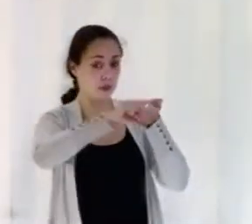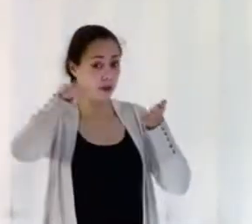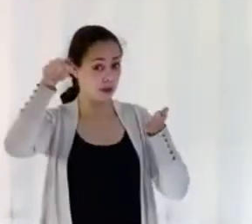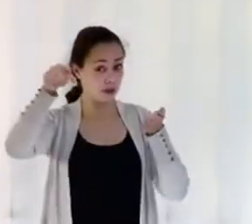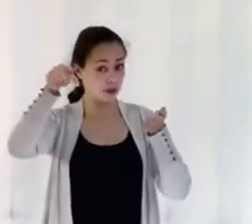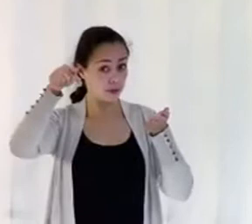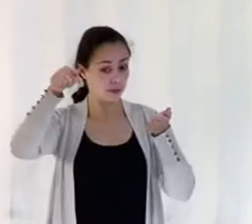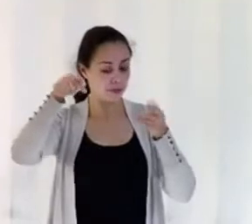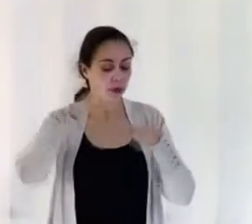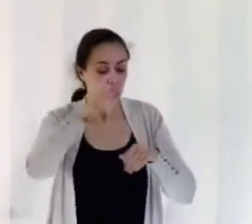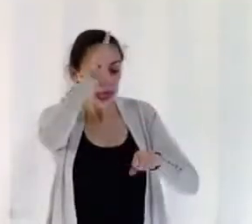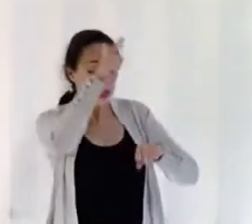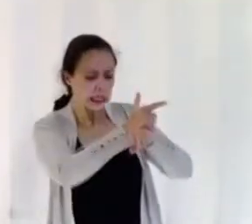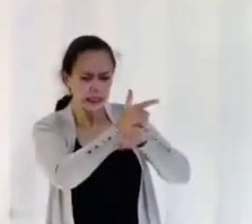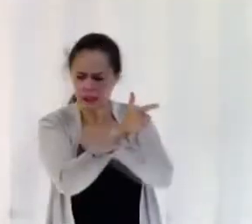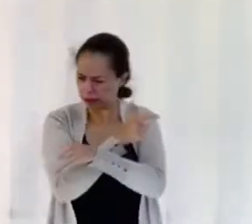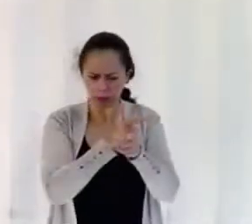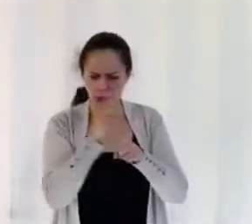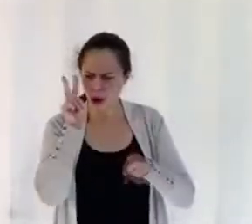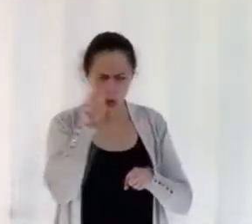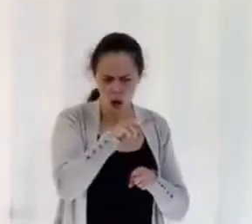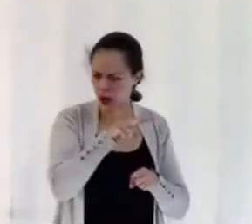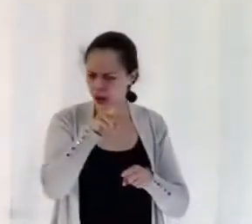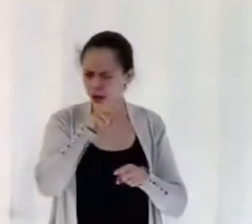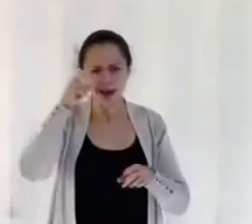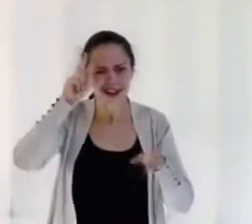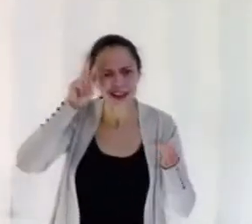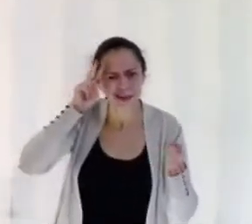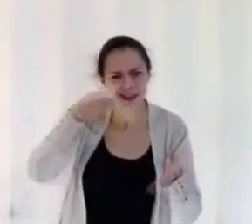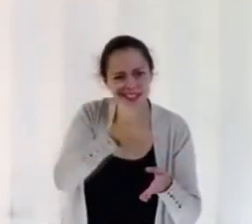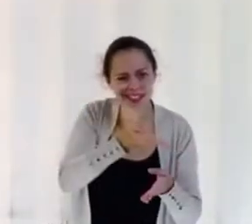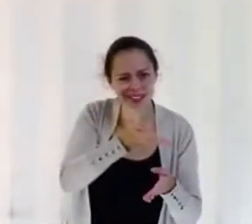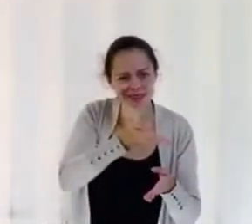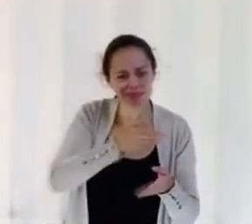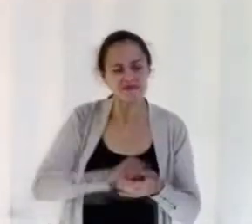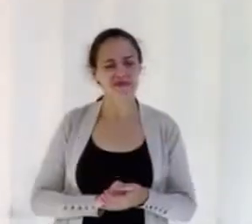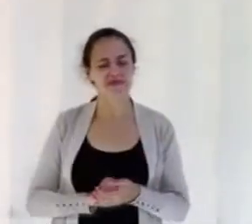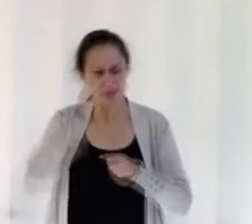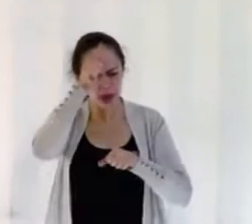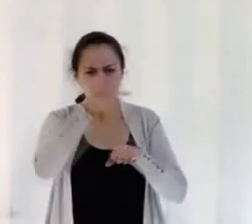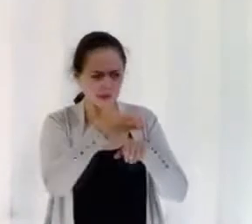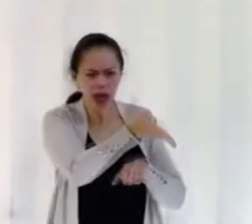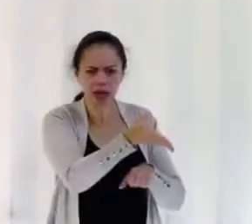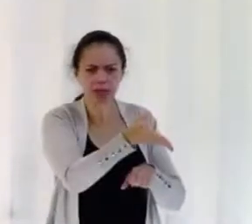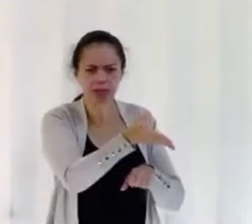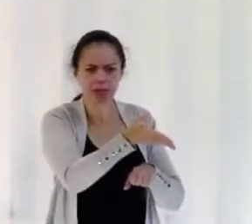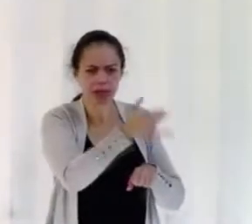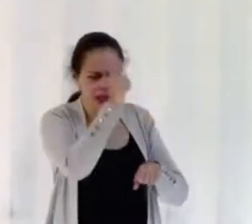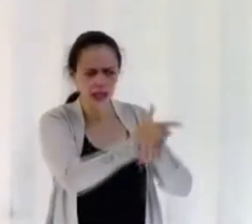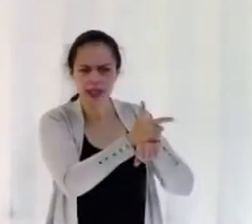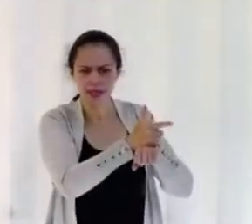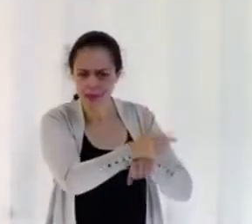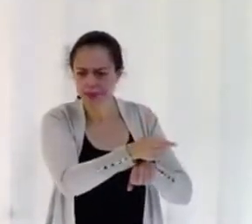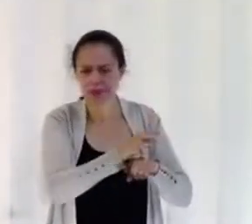guias. Lembrai-vos dos vossos guias. Esses guias aqui, que o autor menciona a esses irmãos, eram aqueles que já